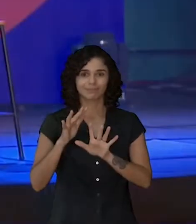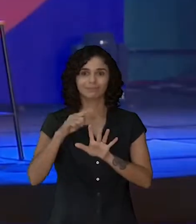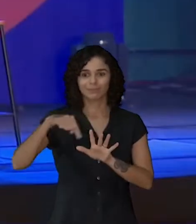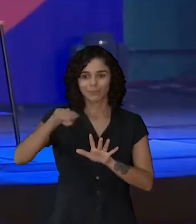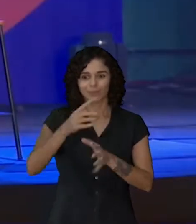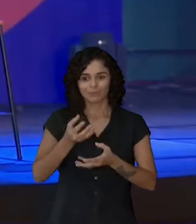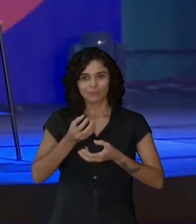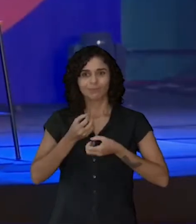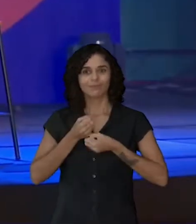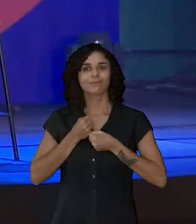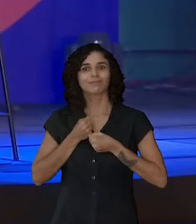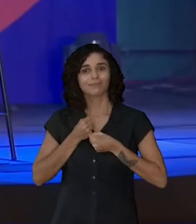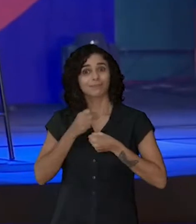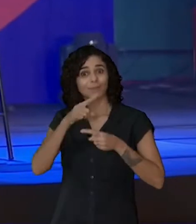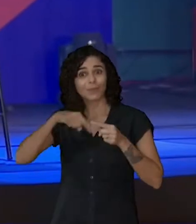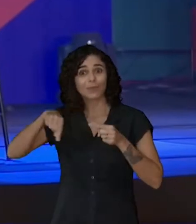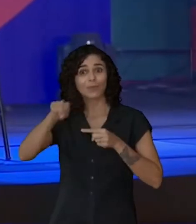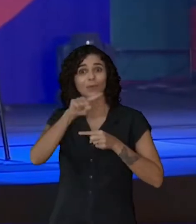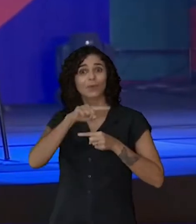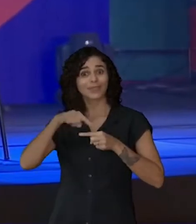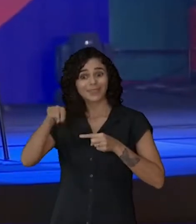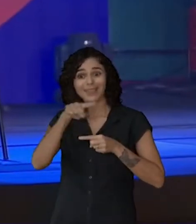Para quê? Ser-me-eis.